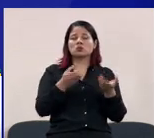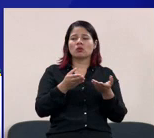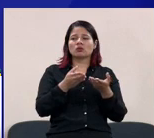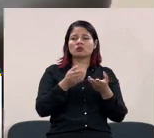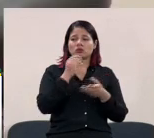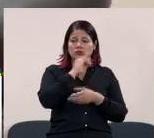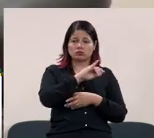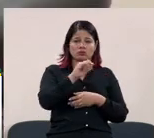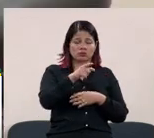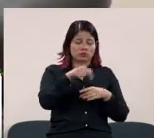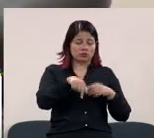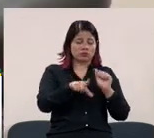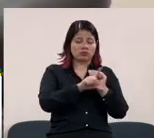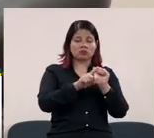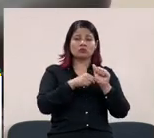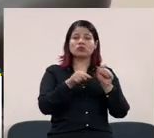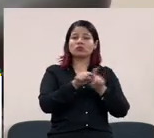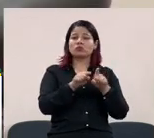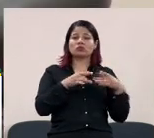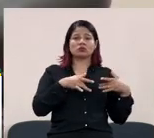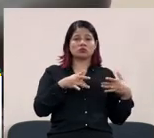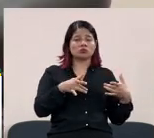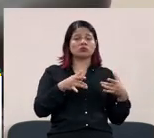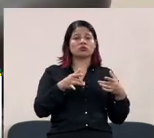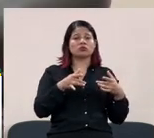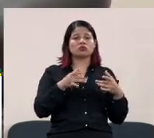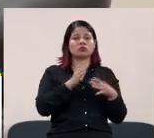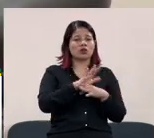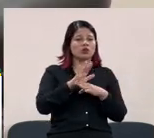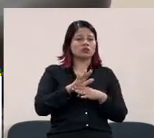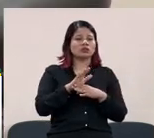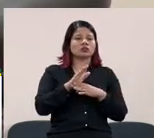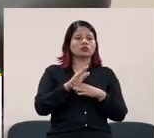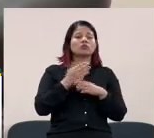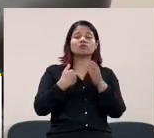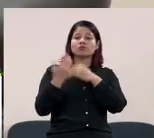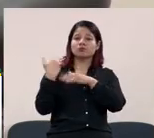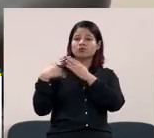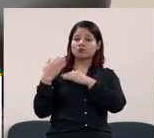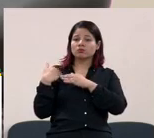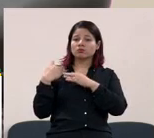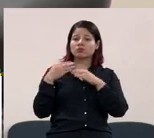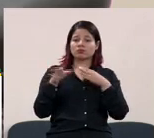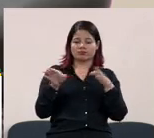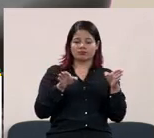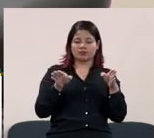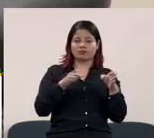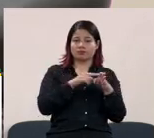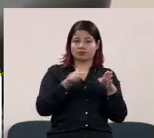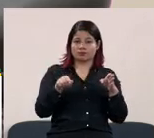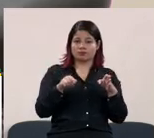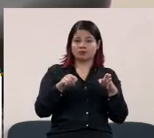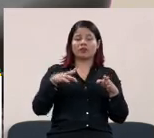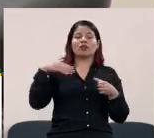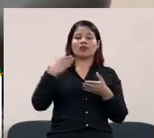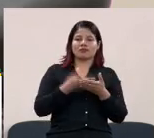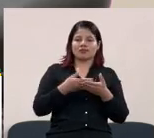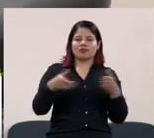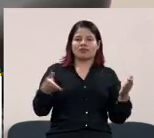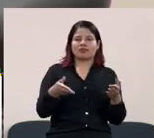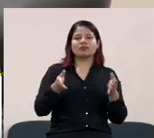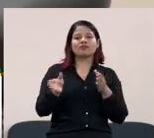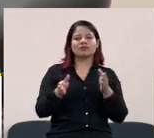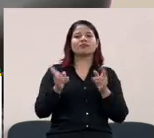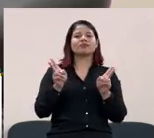disposição. Seja na legislatura passada, eu tenho certeza que nessa estará, para dentro das nossas